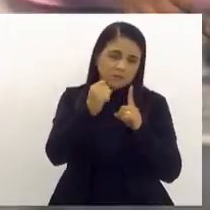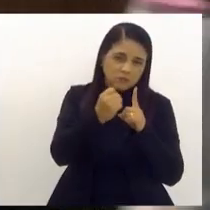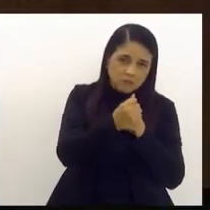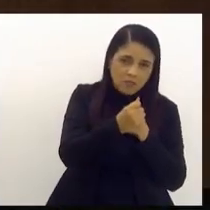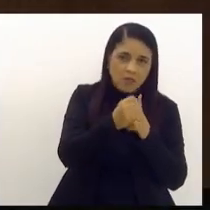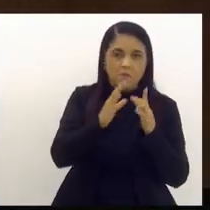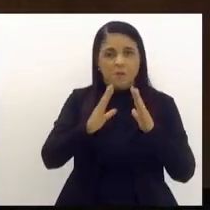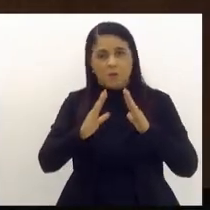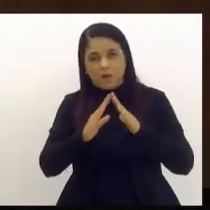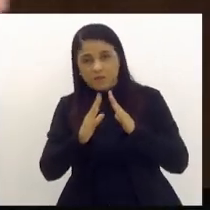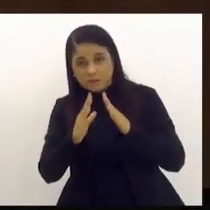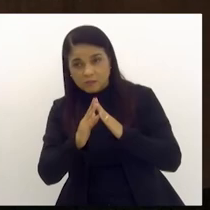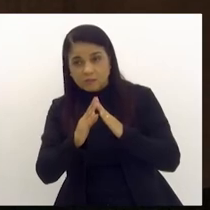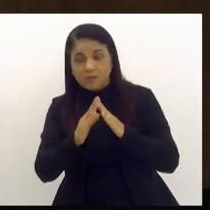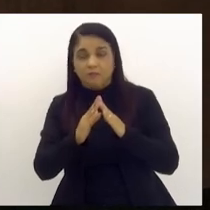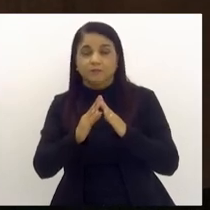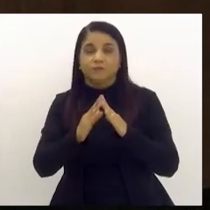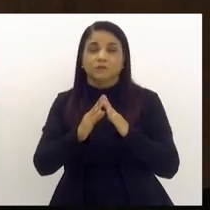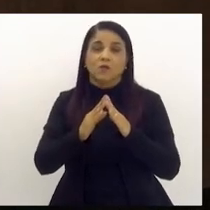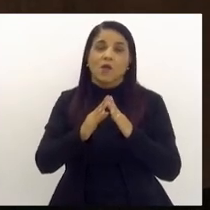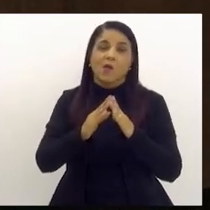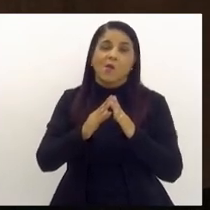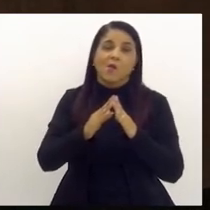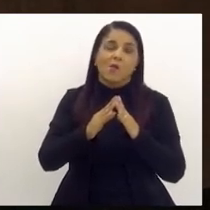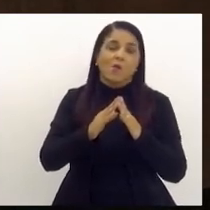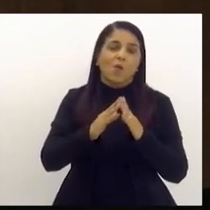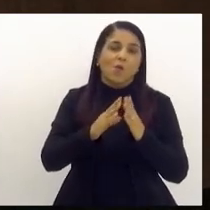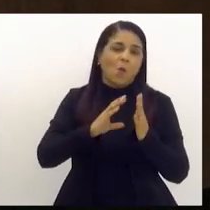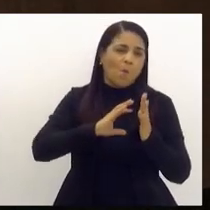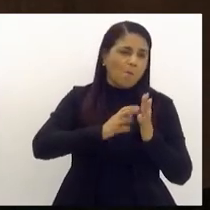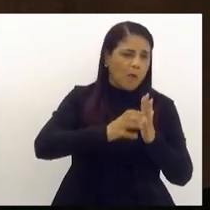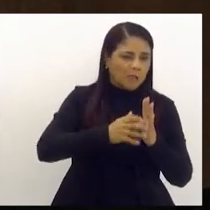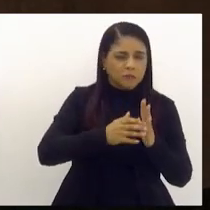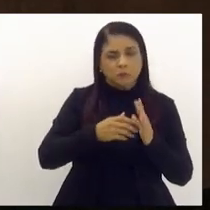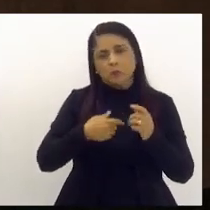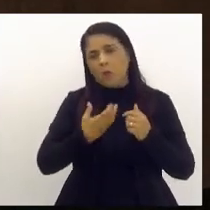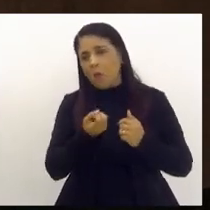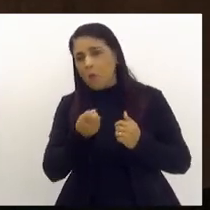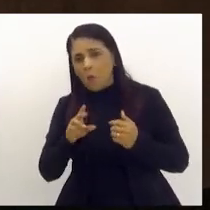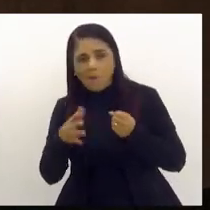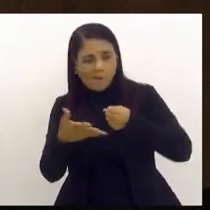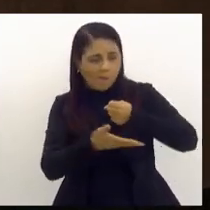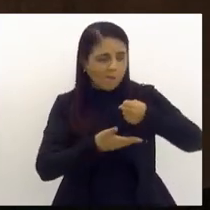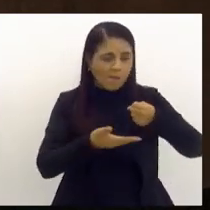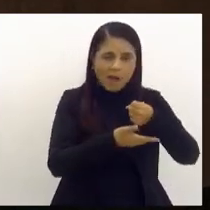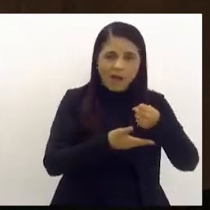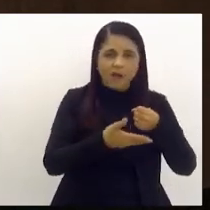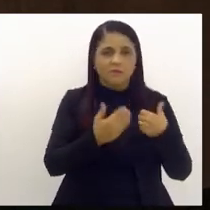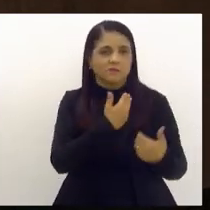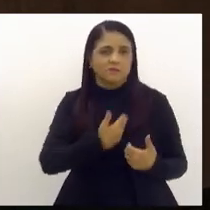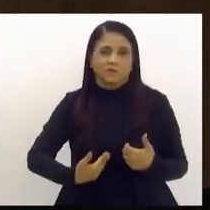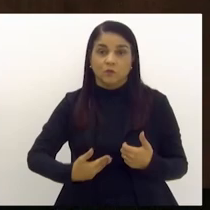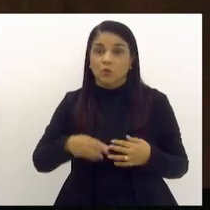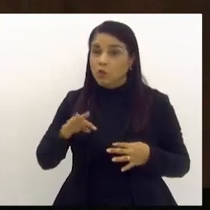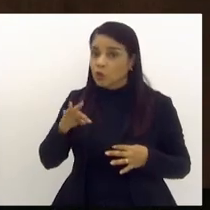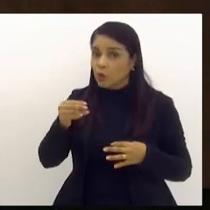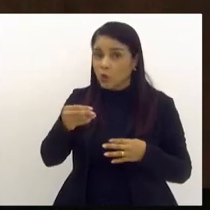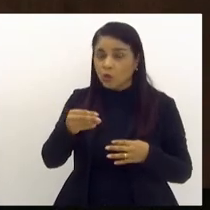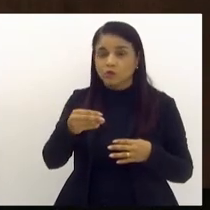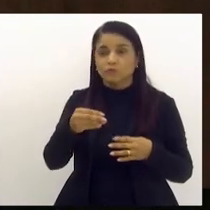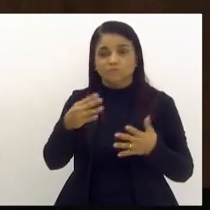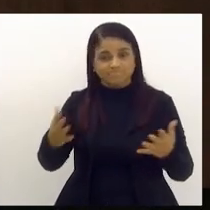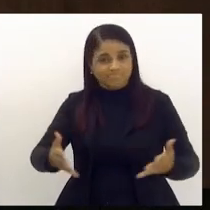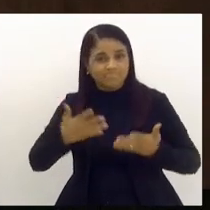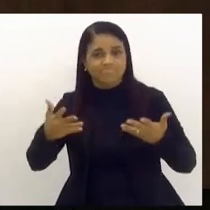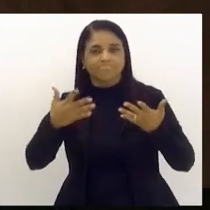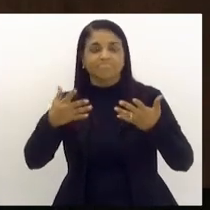para a moradia. Porque seja a oposição ou a base do governo, todos nós somos movidos pelas pressões que